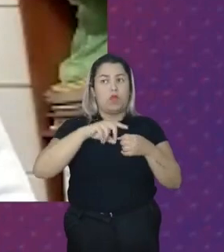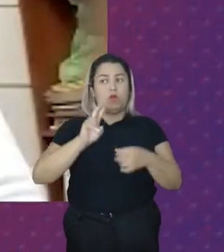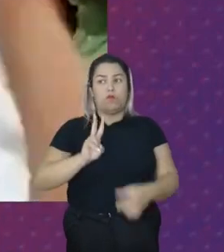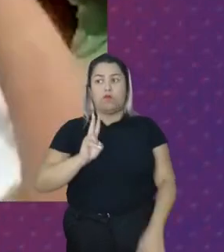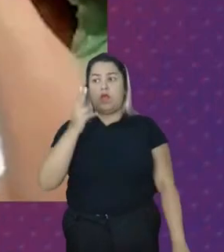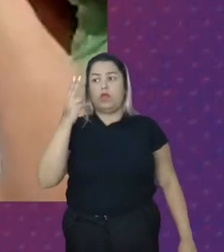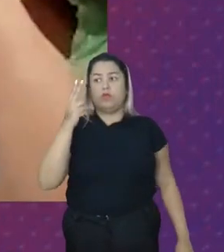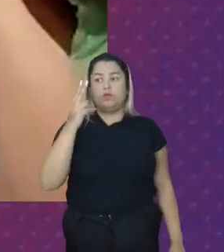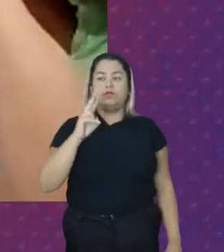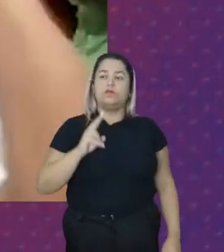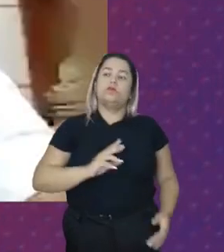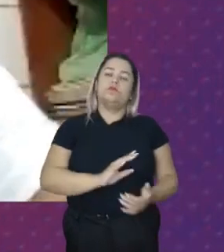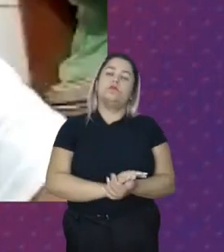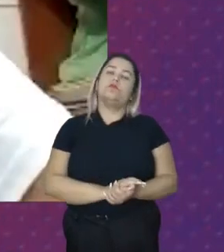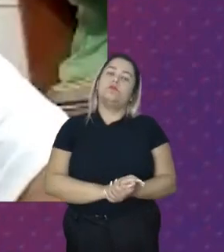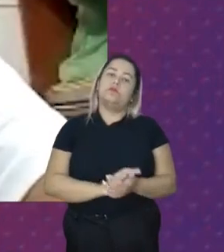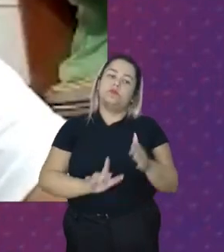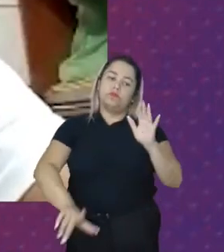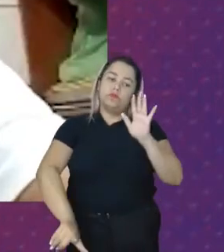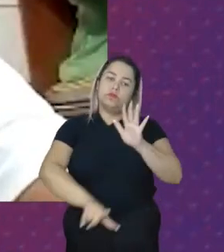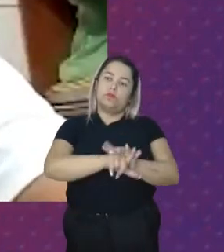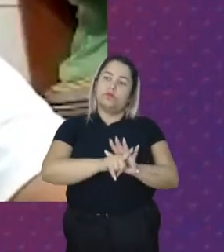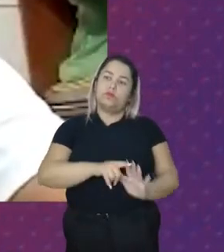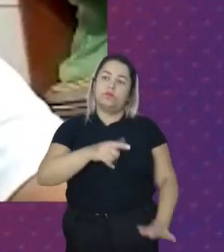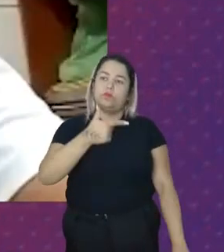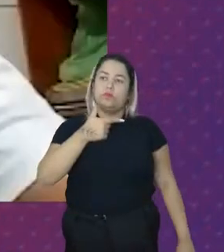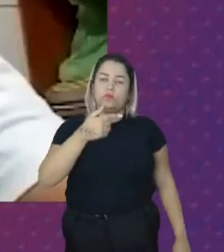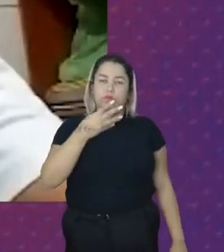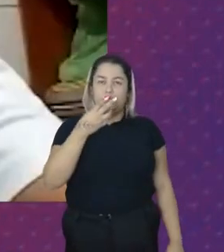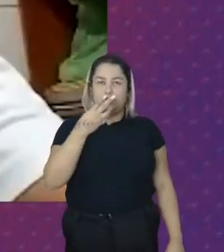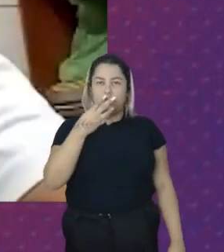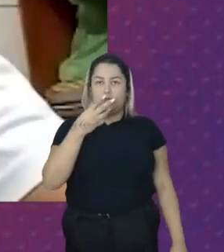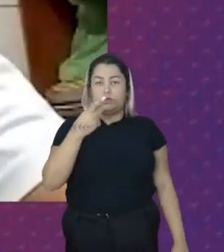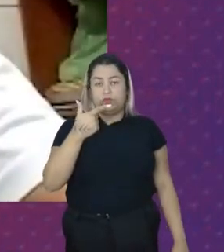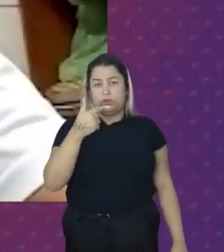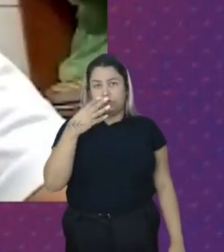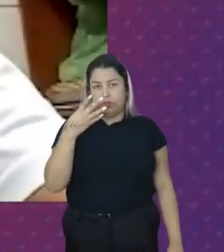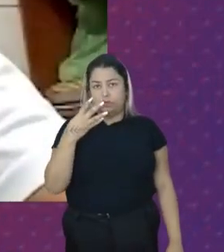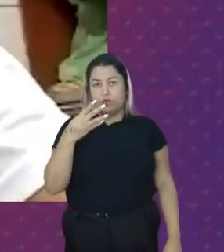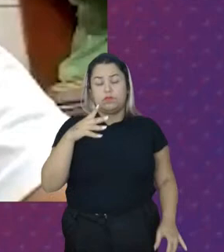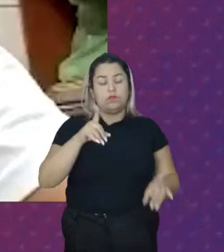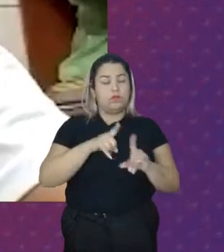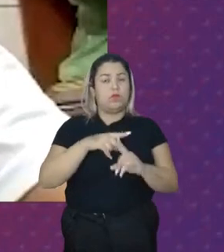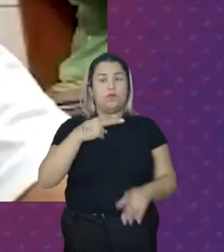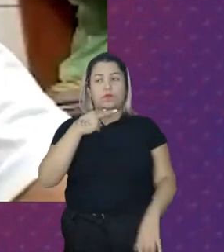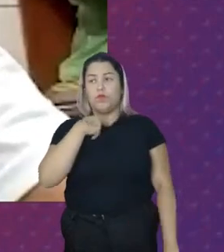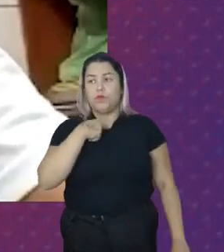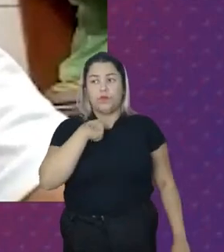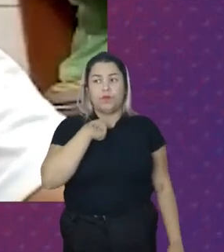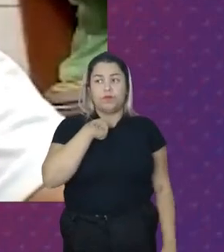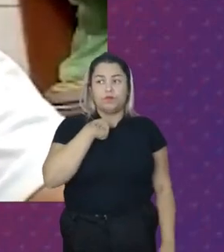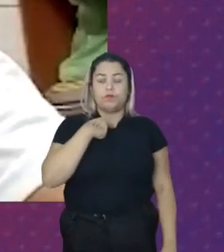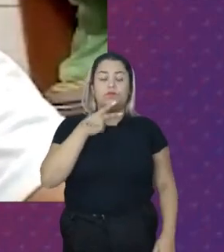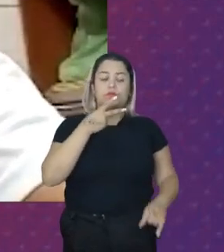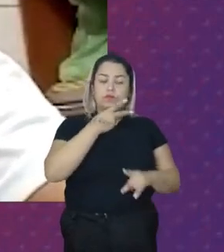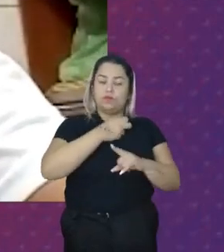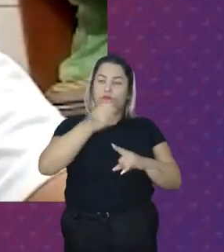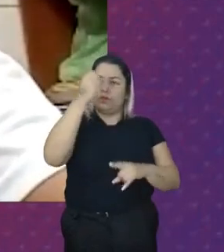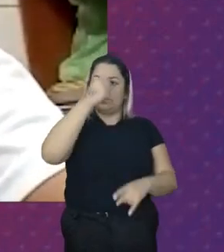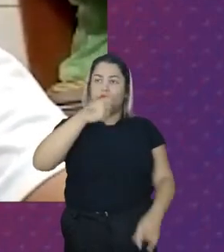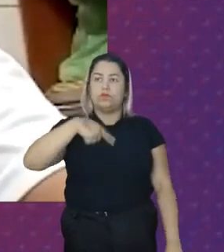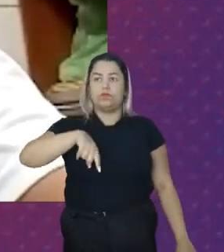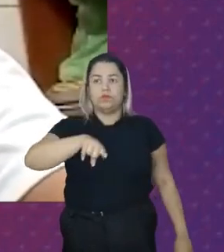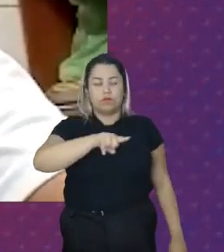Pago Então Com a lei 1.324 Esse desconto Foi proibido Então Foi uma grande vitória Para nós